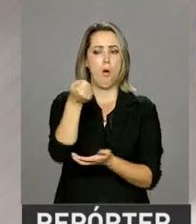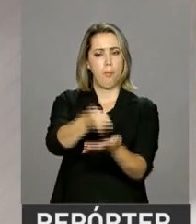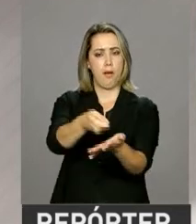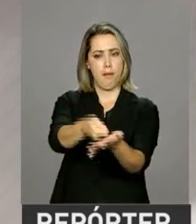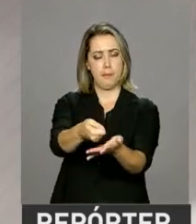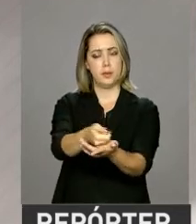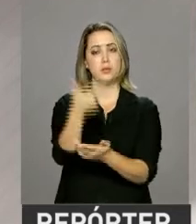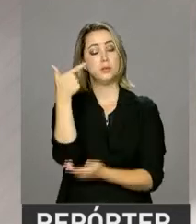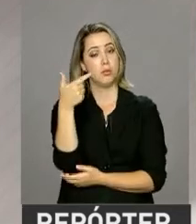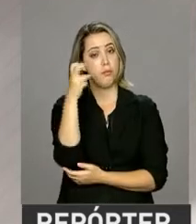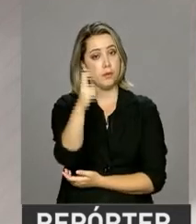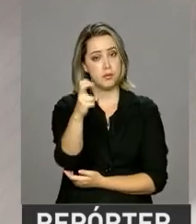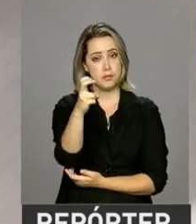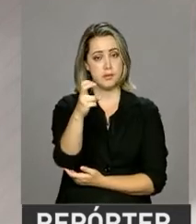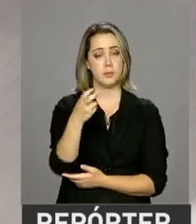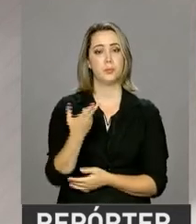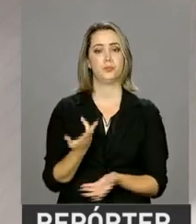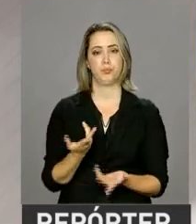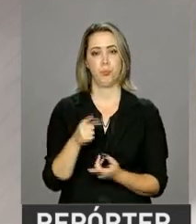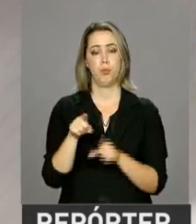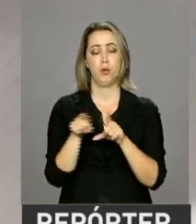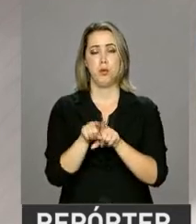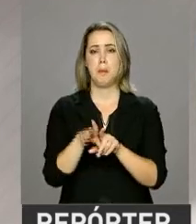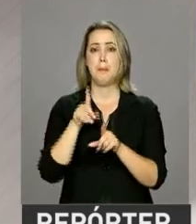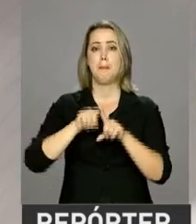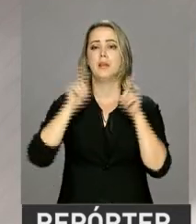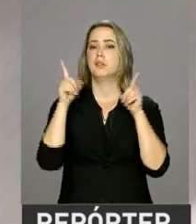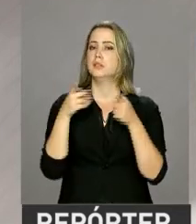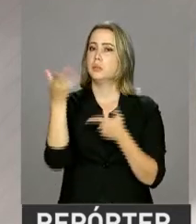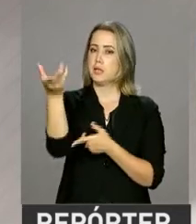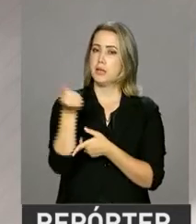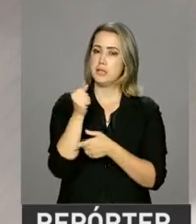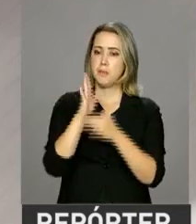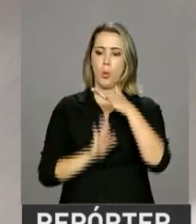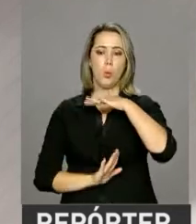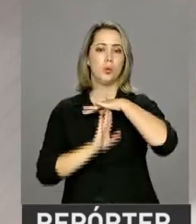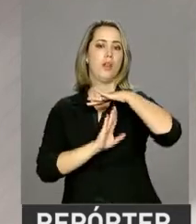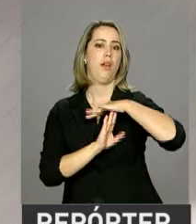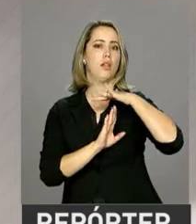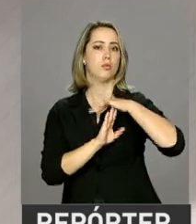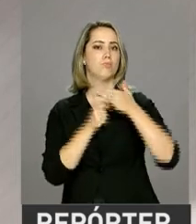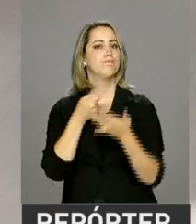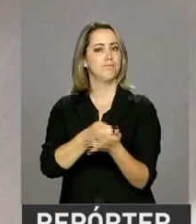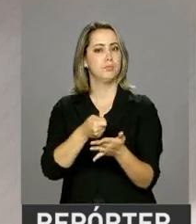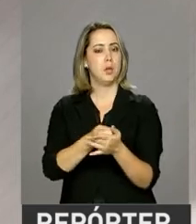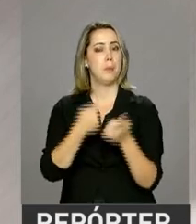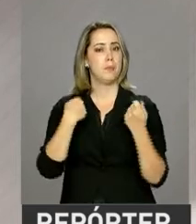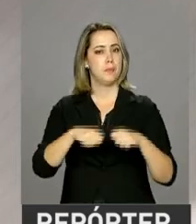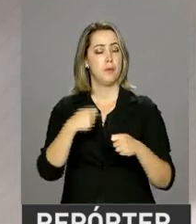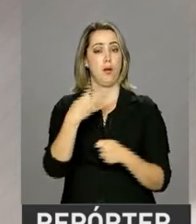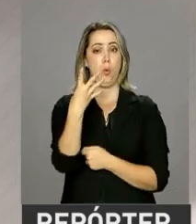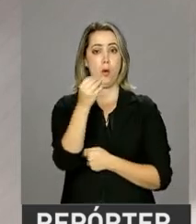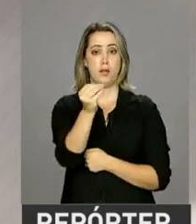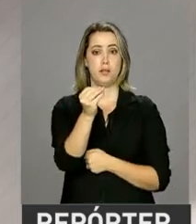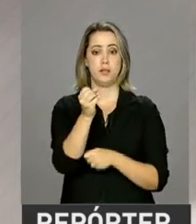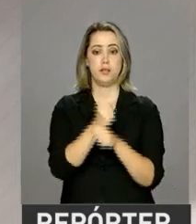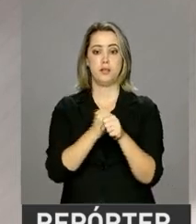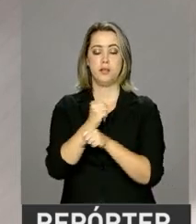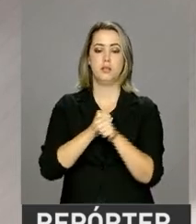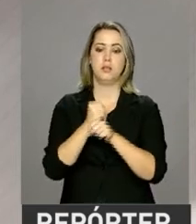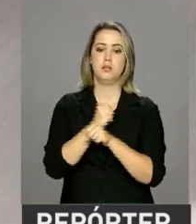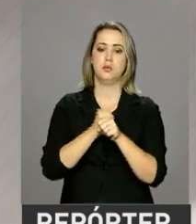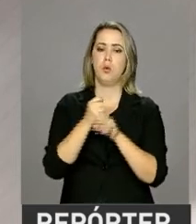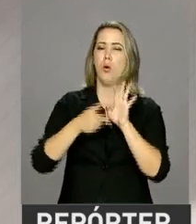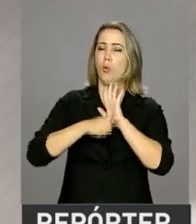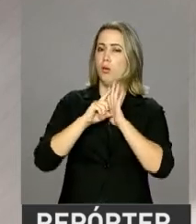25 anos para receber o benefício integral a pessoa vai ter que contribuir por 40 anos e não 49 anos